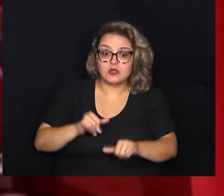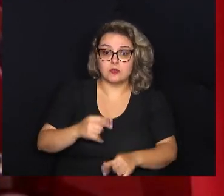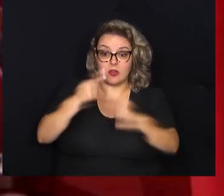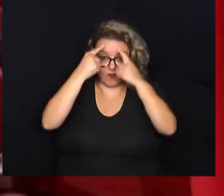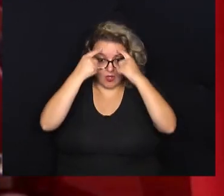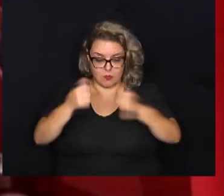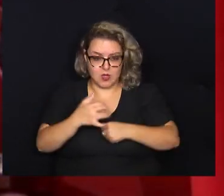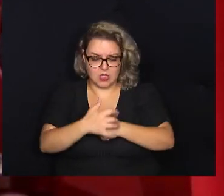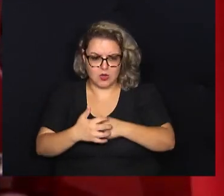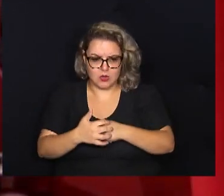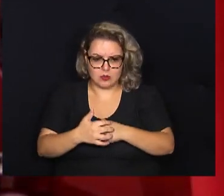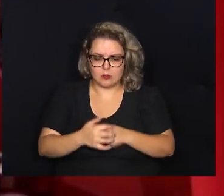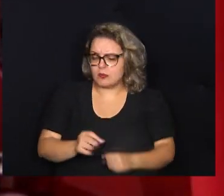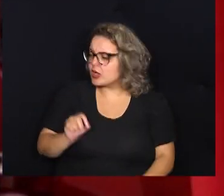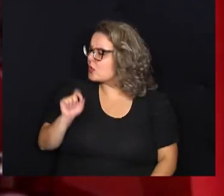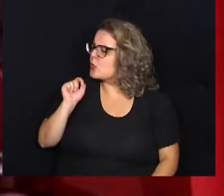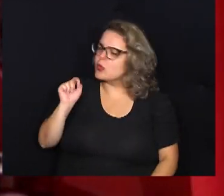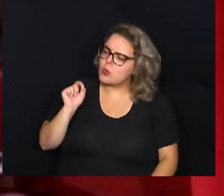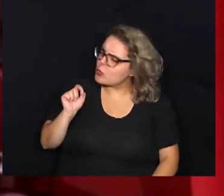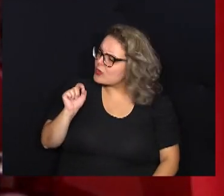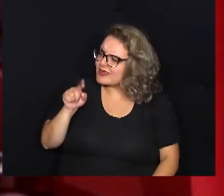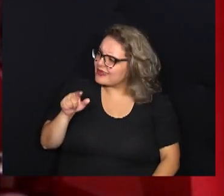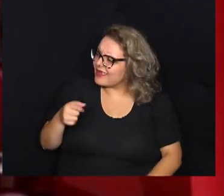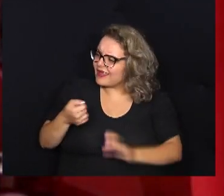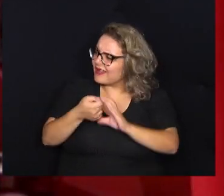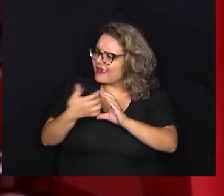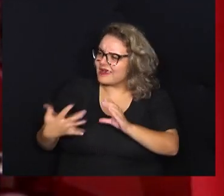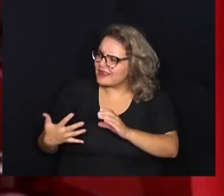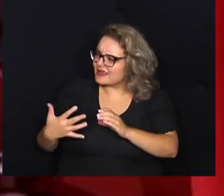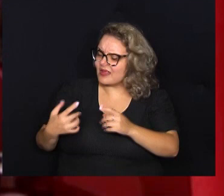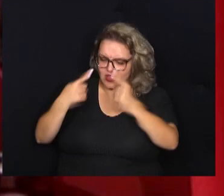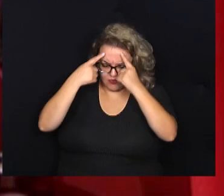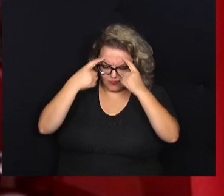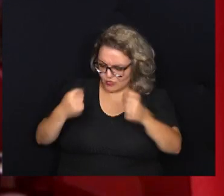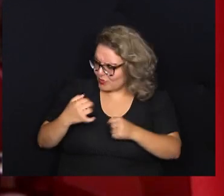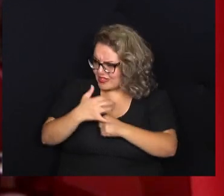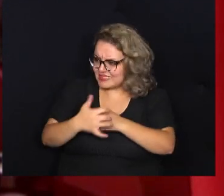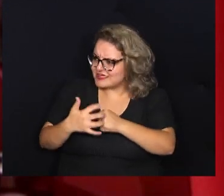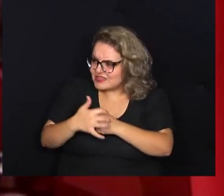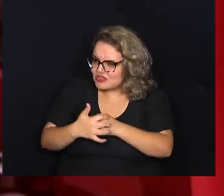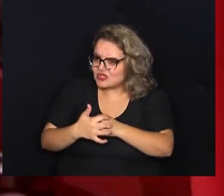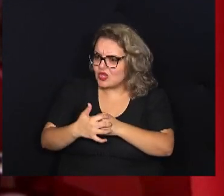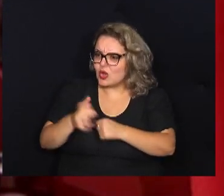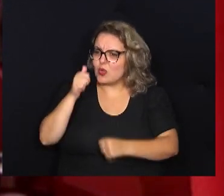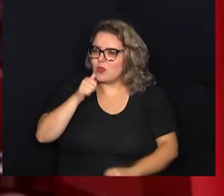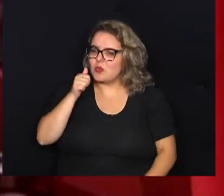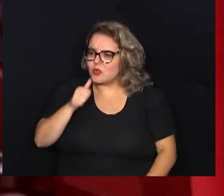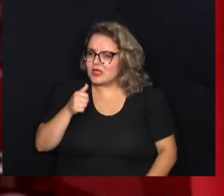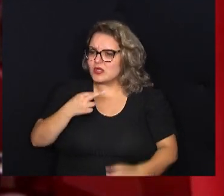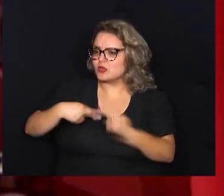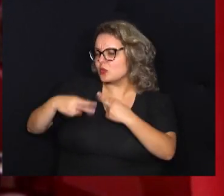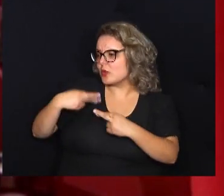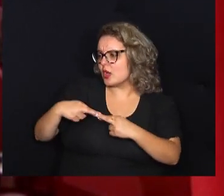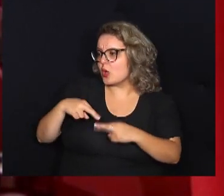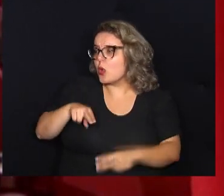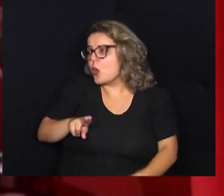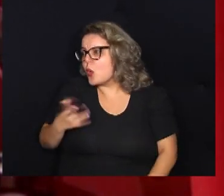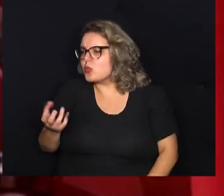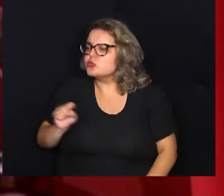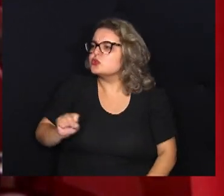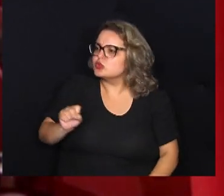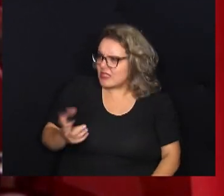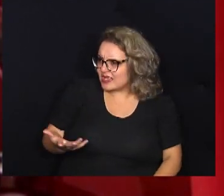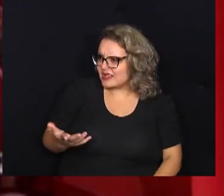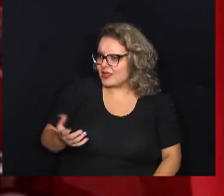No caso, o que se caracteriza violência digital? Uma mulher que está em um relacionamento ou até mesmo solteira